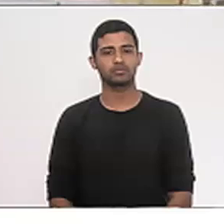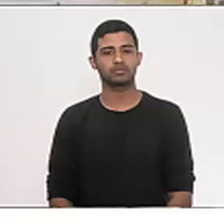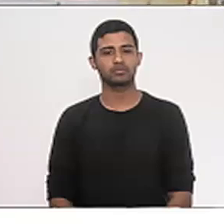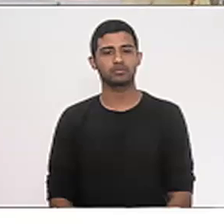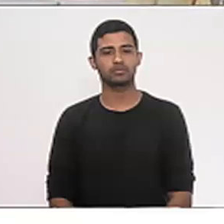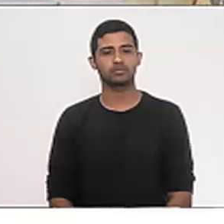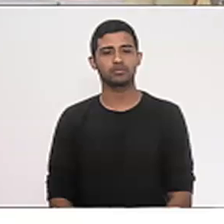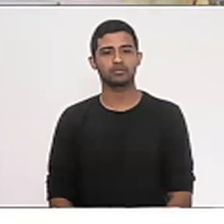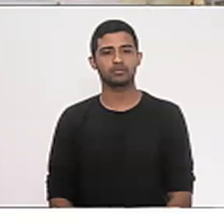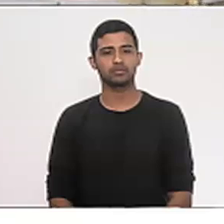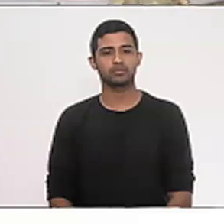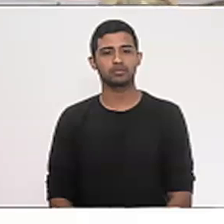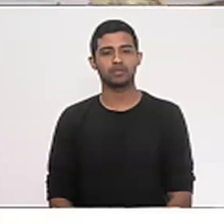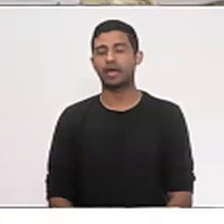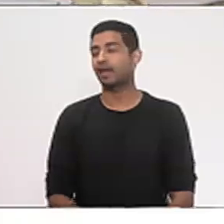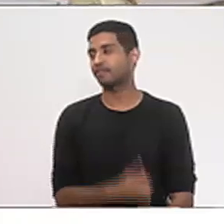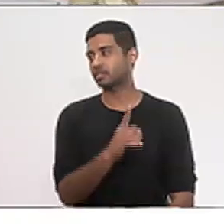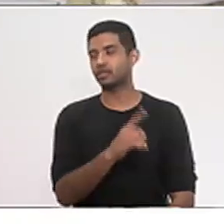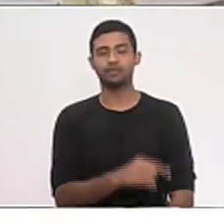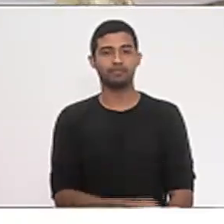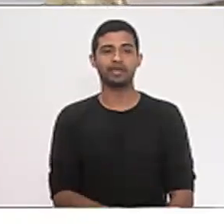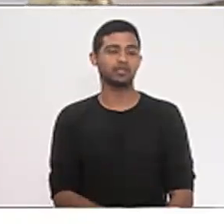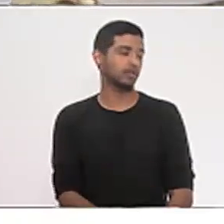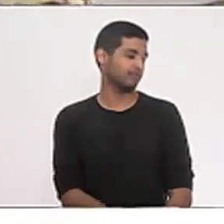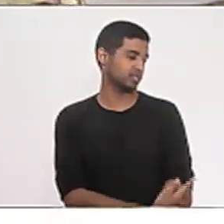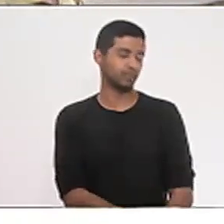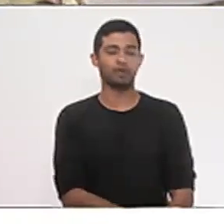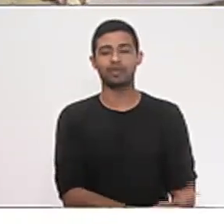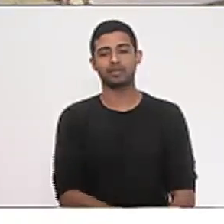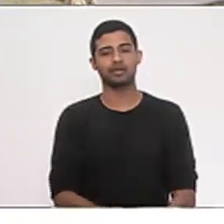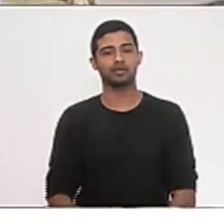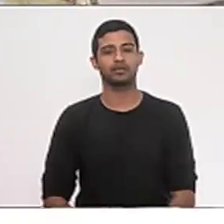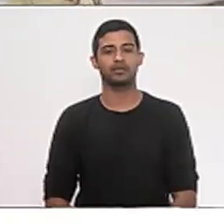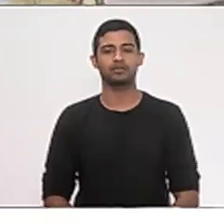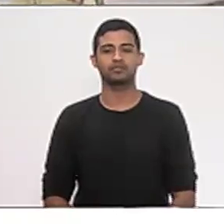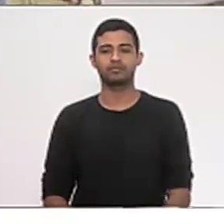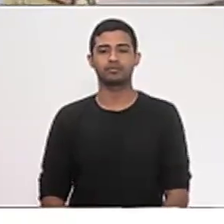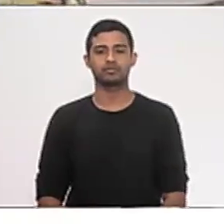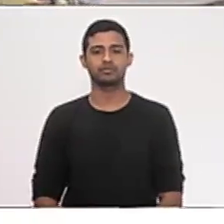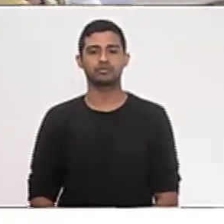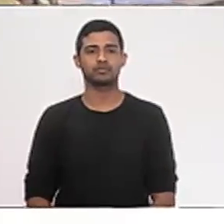em alguma poltrona do plenário. Vamos começar